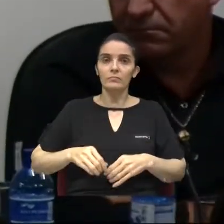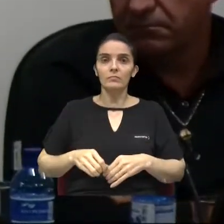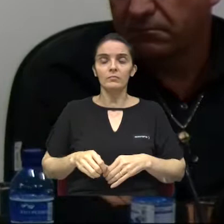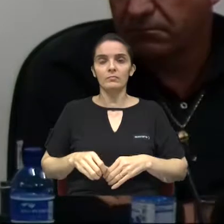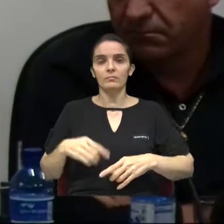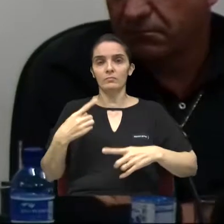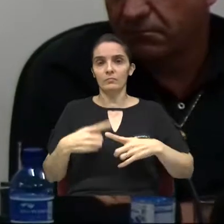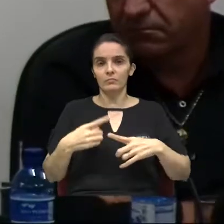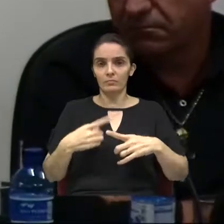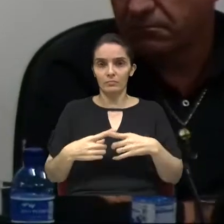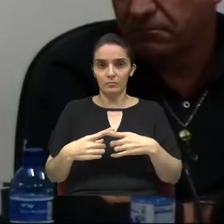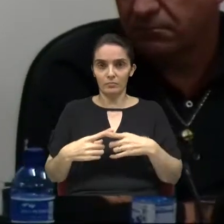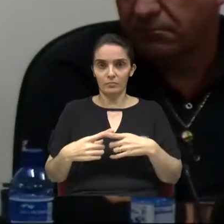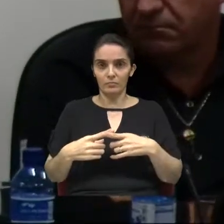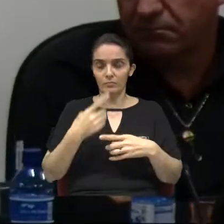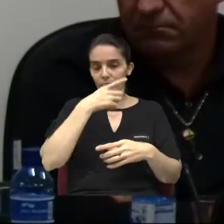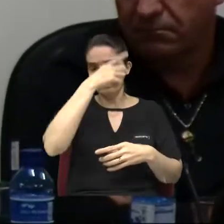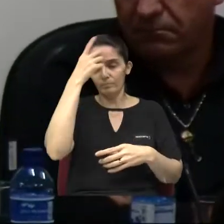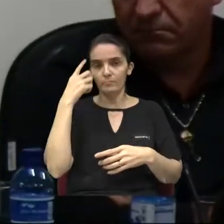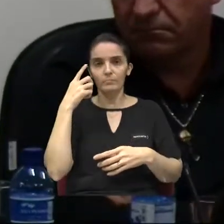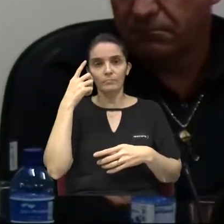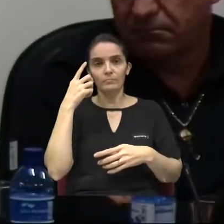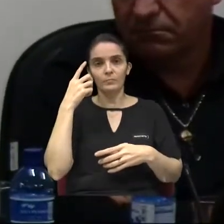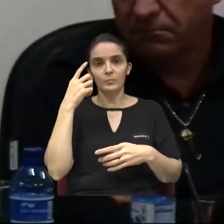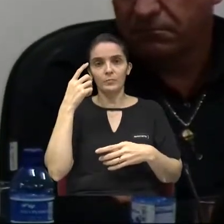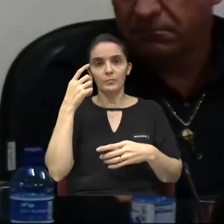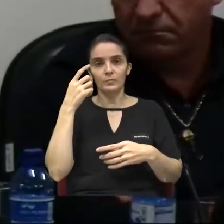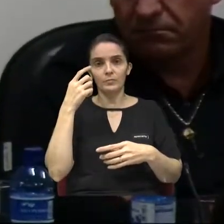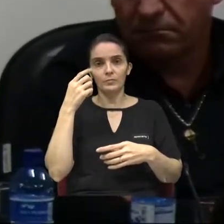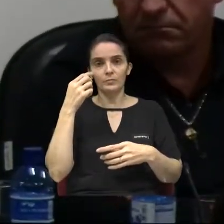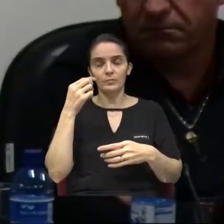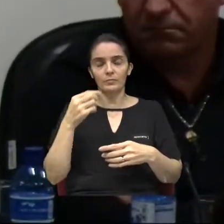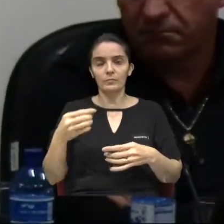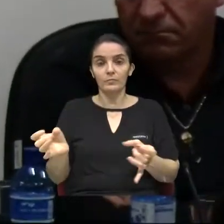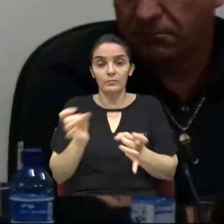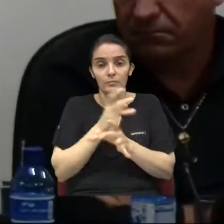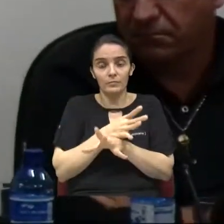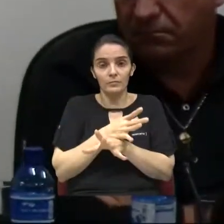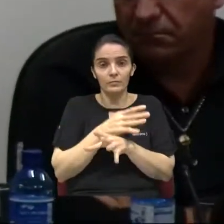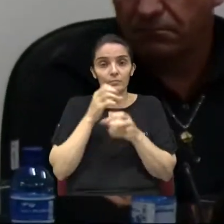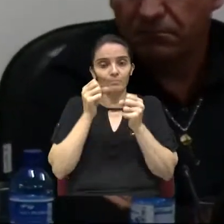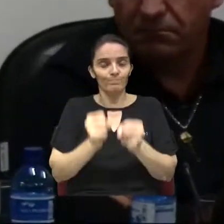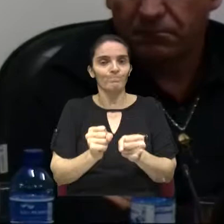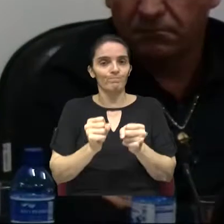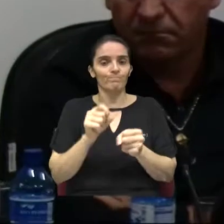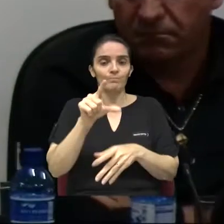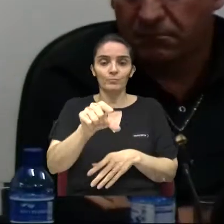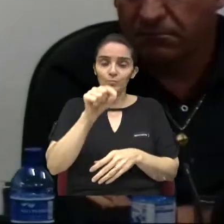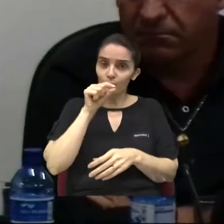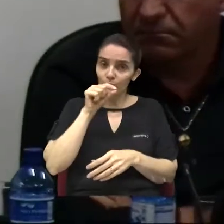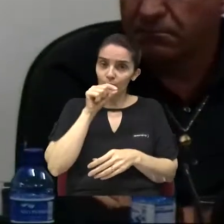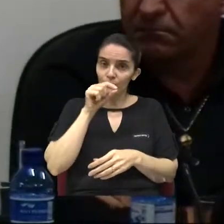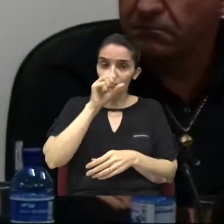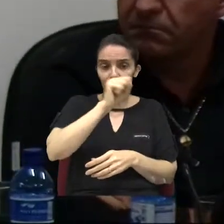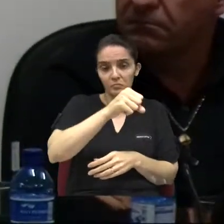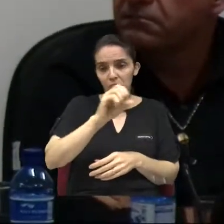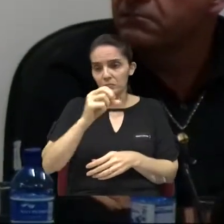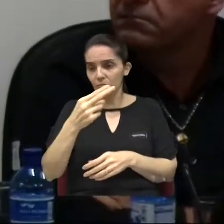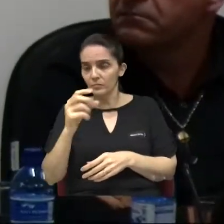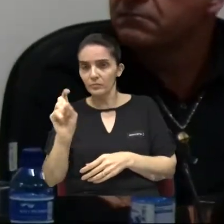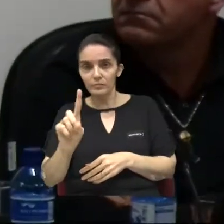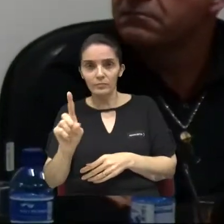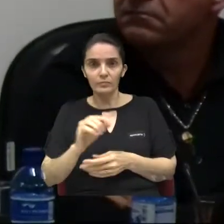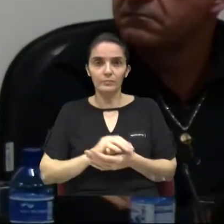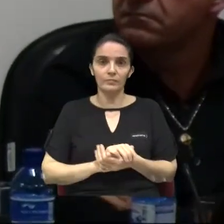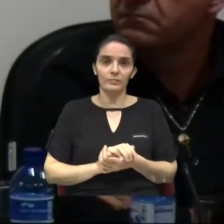poder de decisão. Mas, vereador, eu vou usar até o termo que foi usado hoje